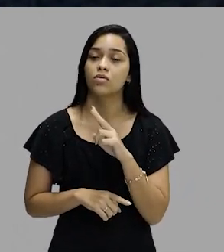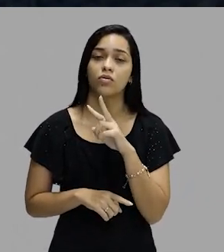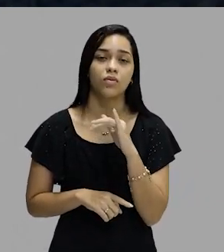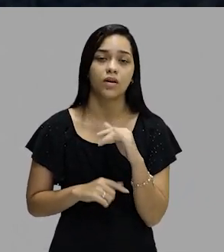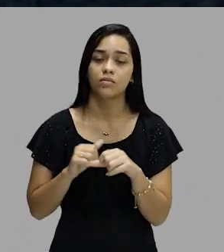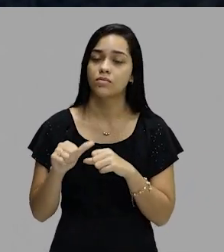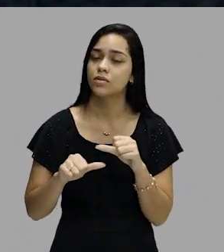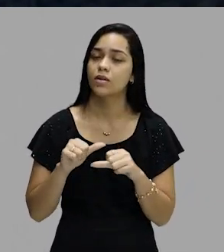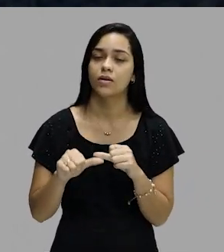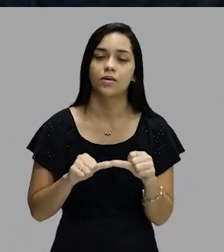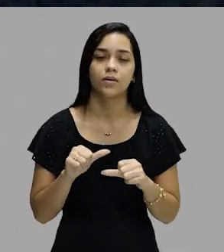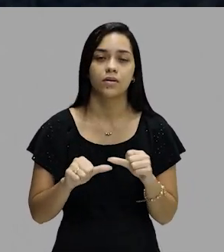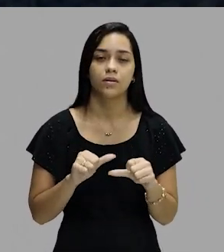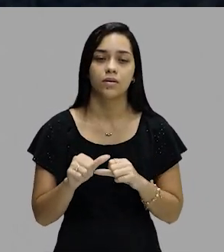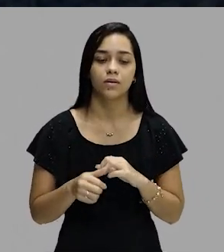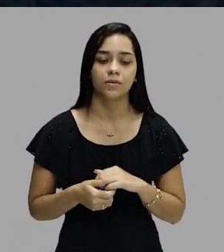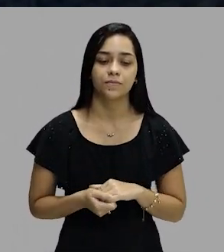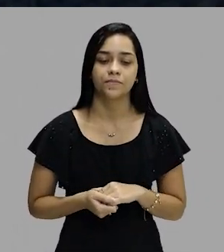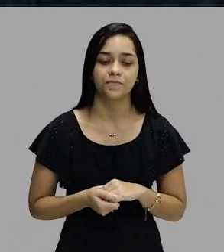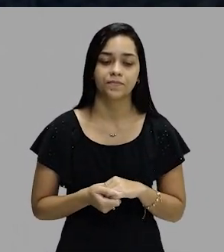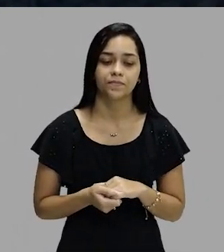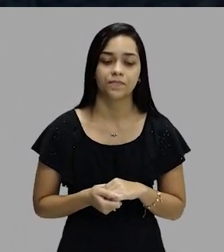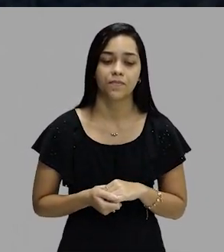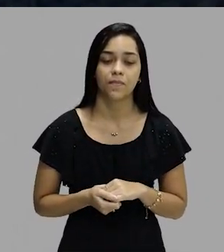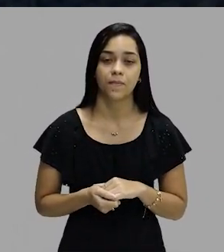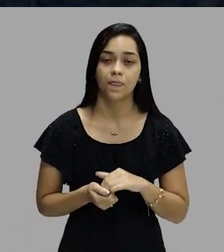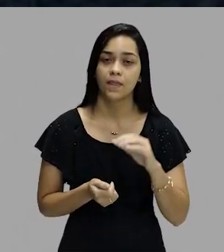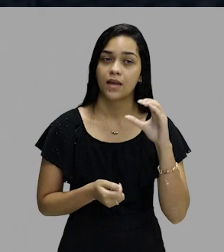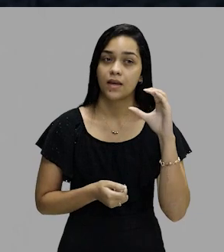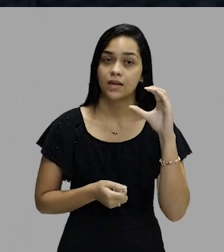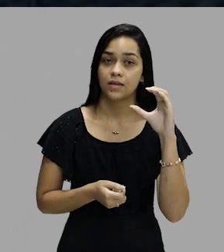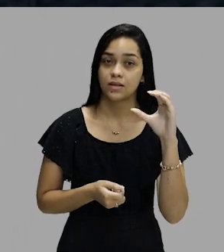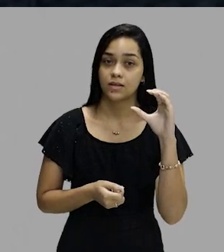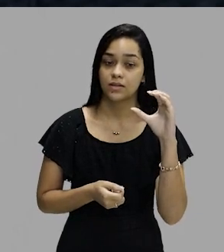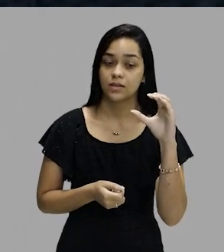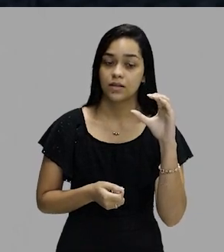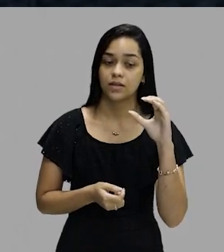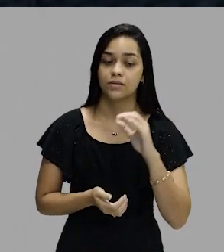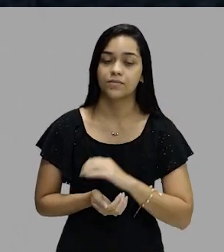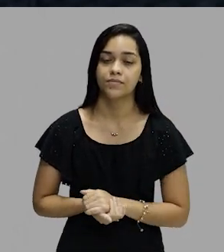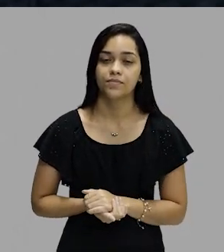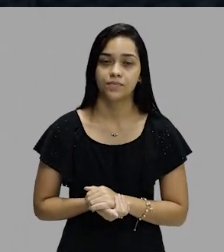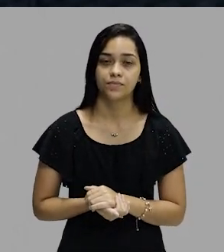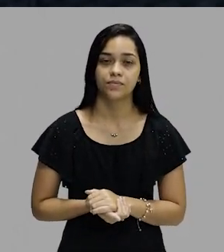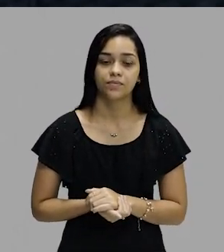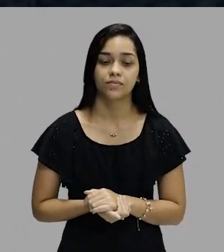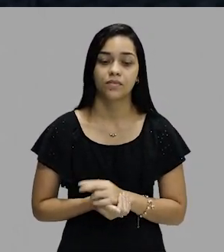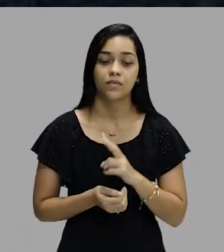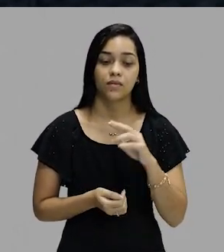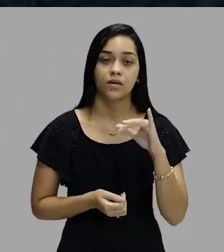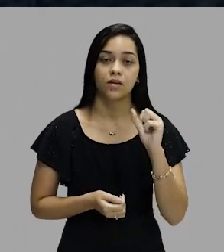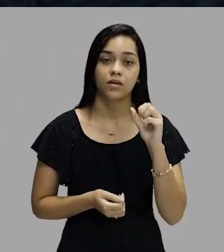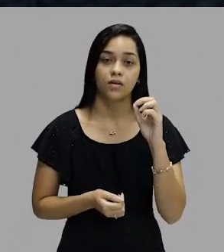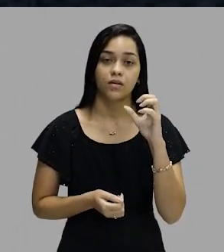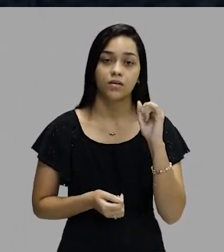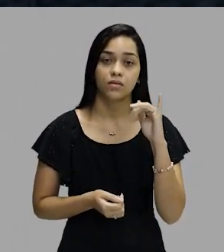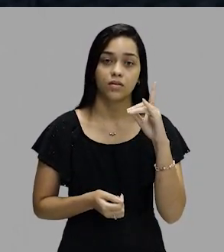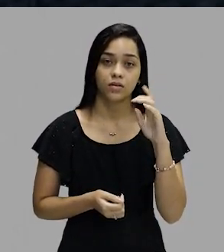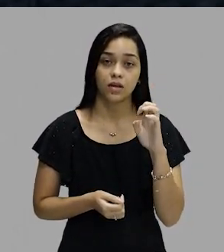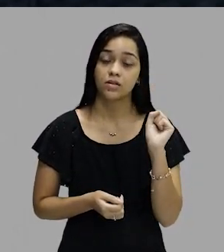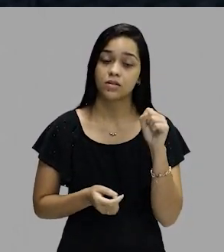dar garantia daquilo. Ok? Massa e viscosidade. A viscosidade tudo bem. Mas a massa